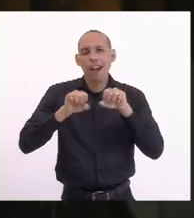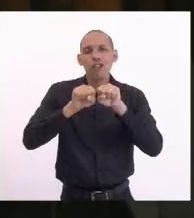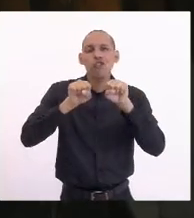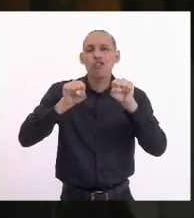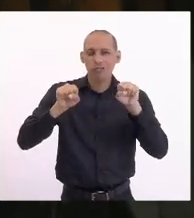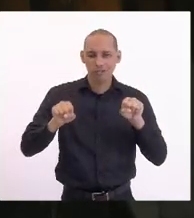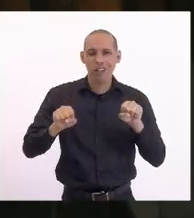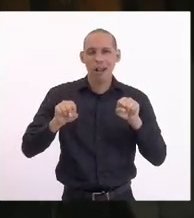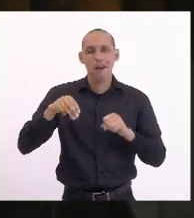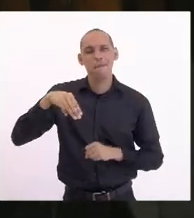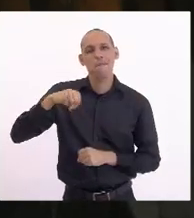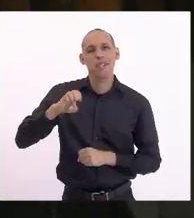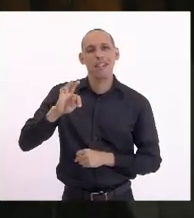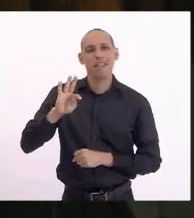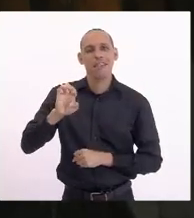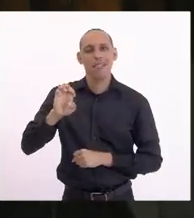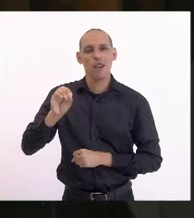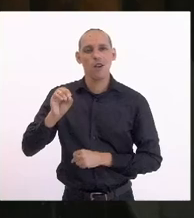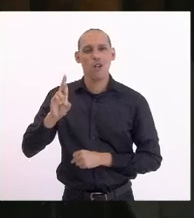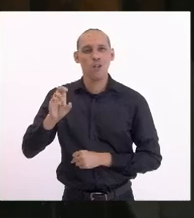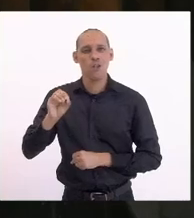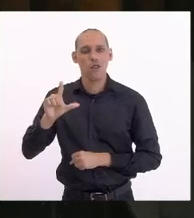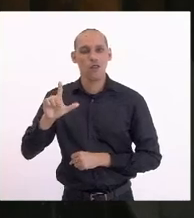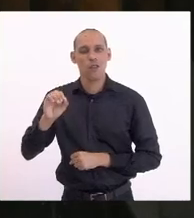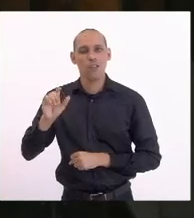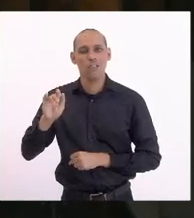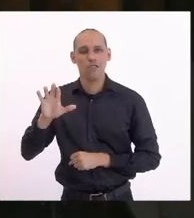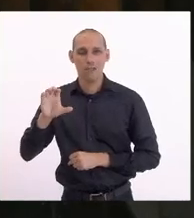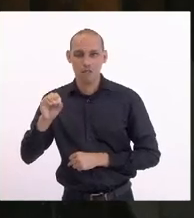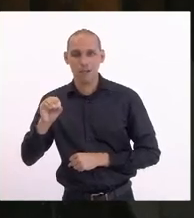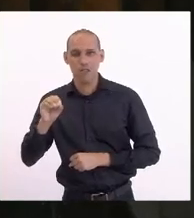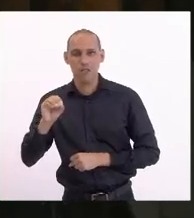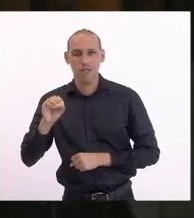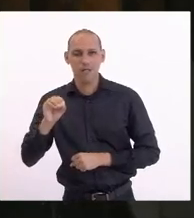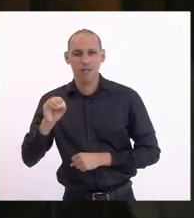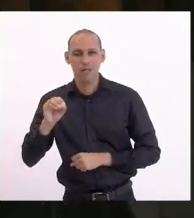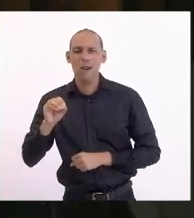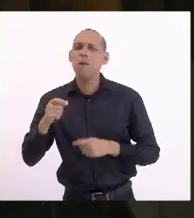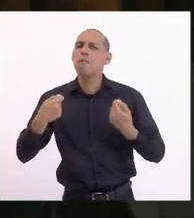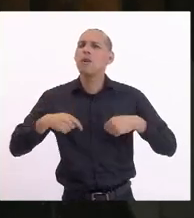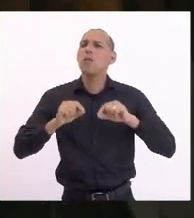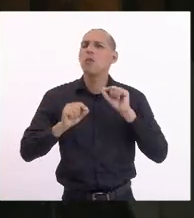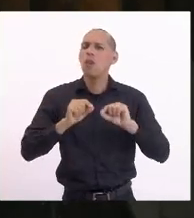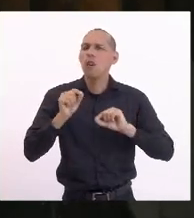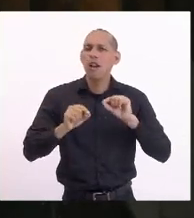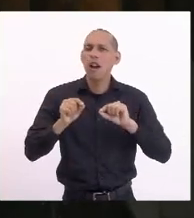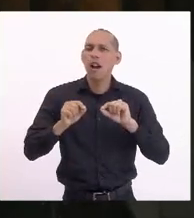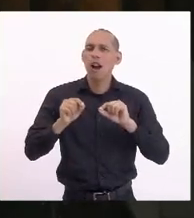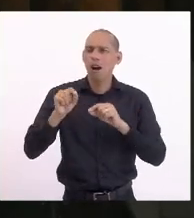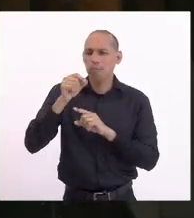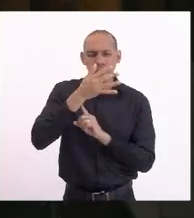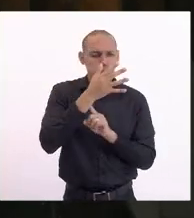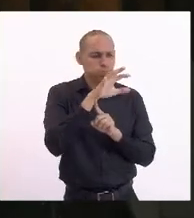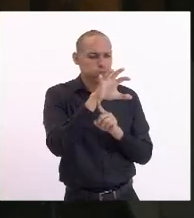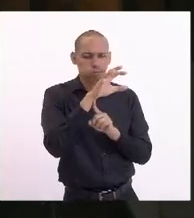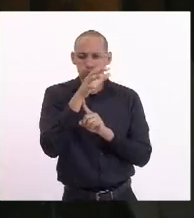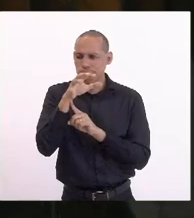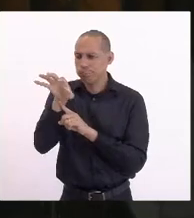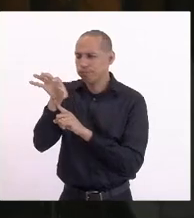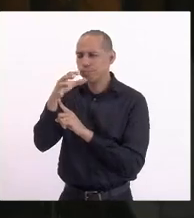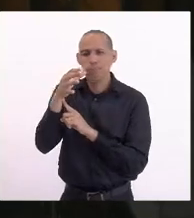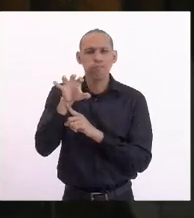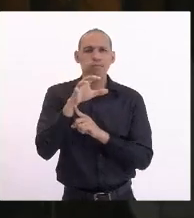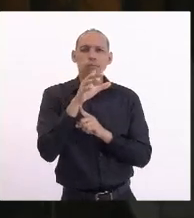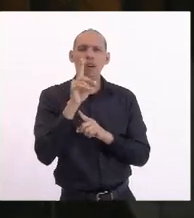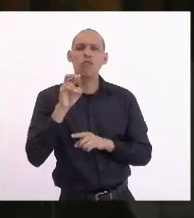meteorológico que seja capaz, com a aplicação dos radares e drones, do